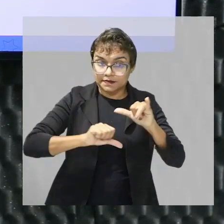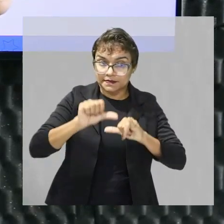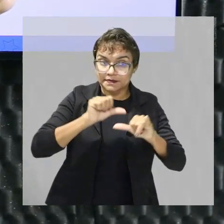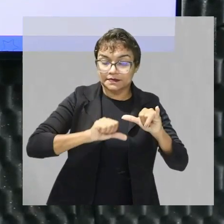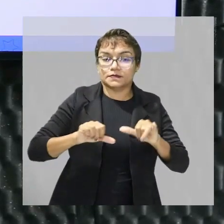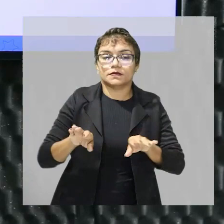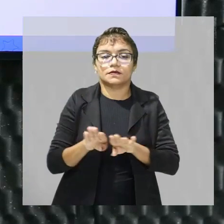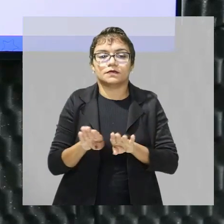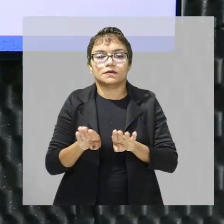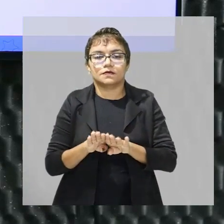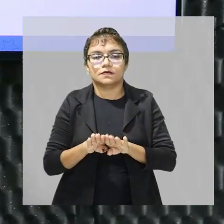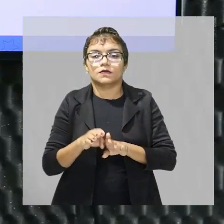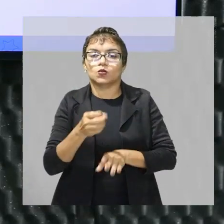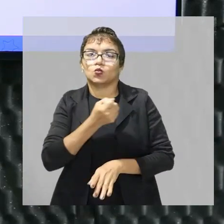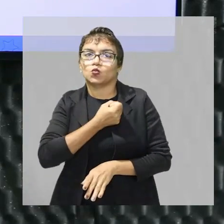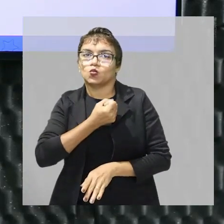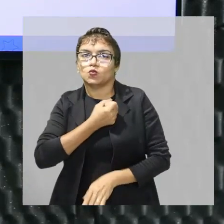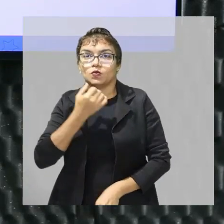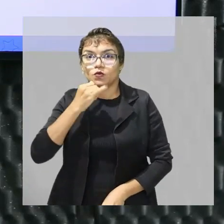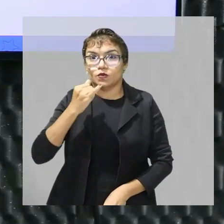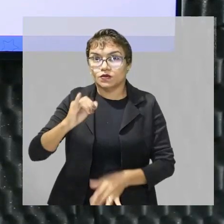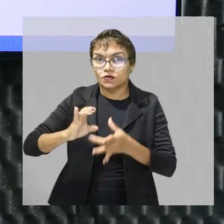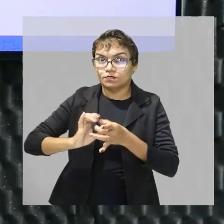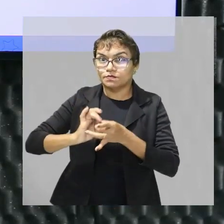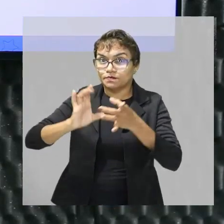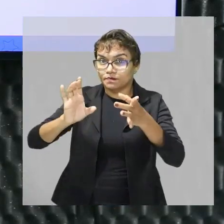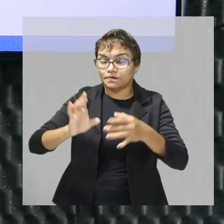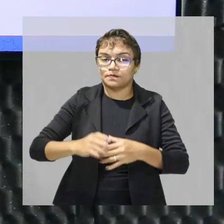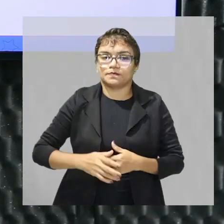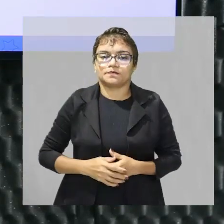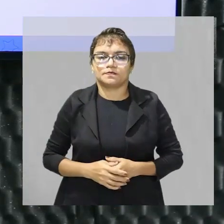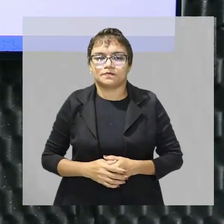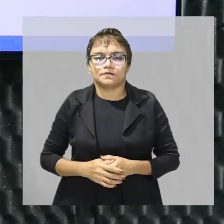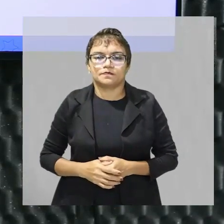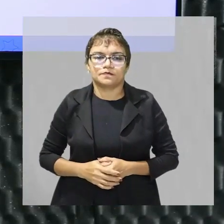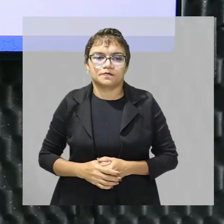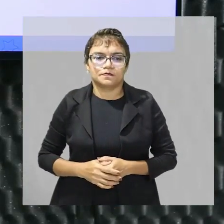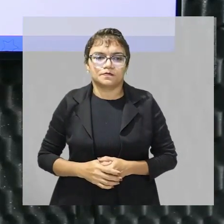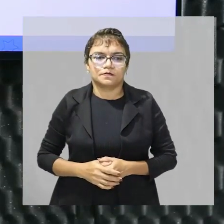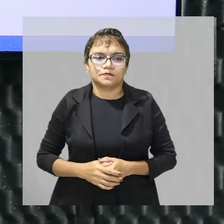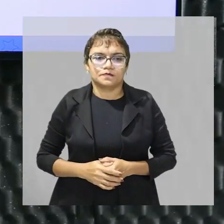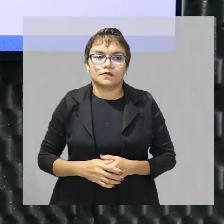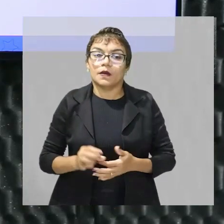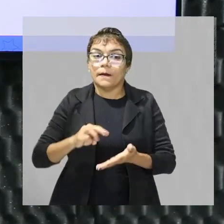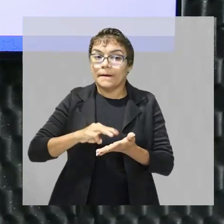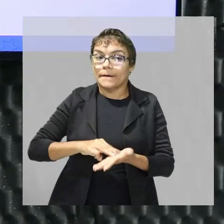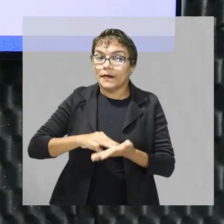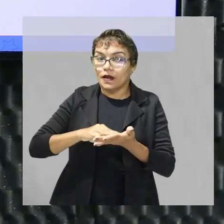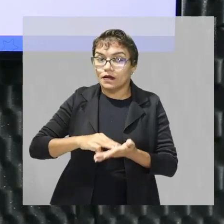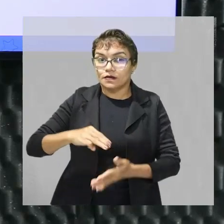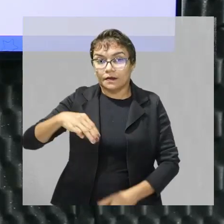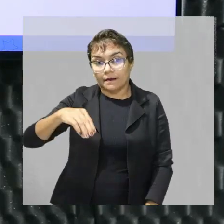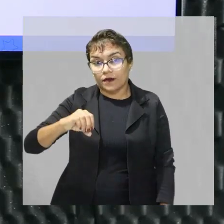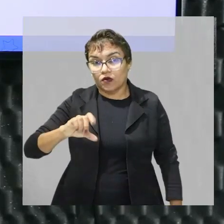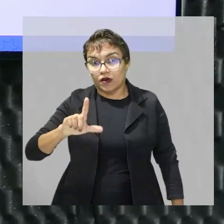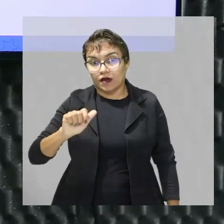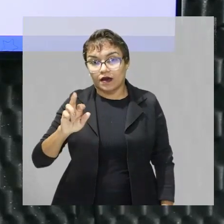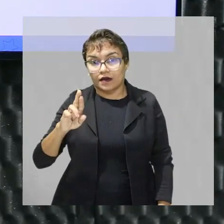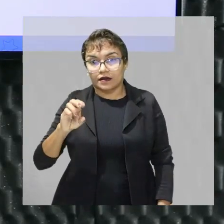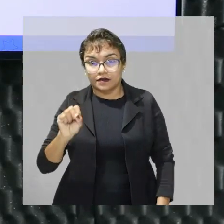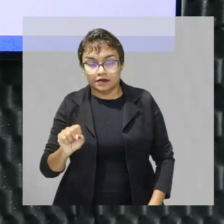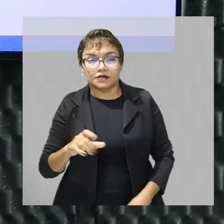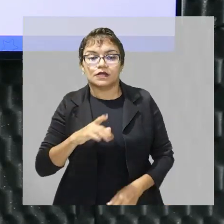o valor, né, de energia liberado, né? Com base nessas massas molares, olha só,